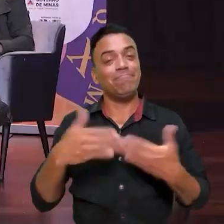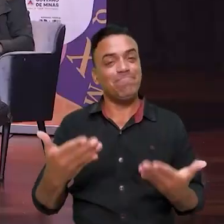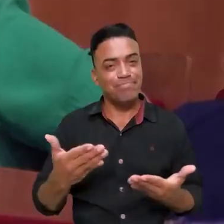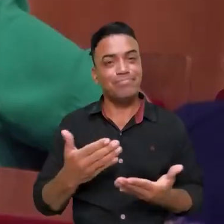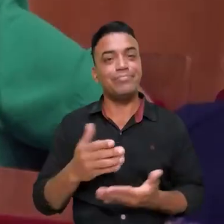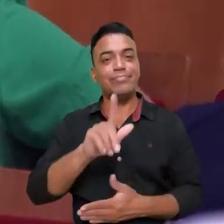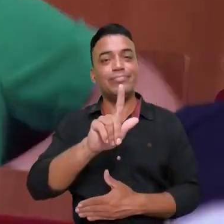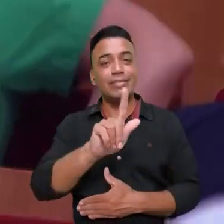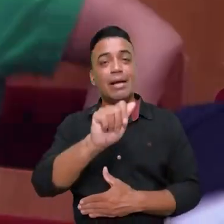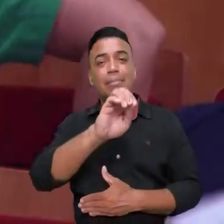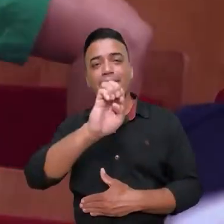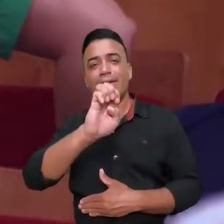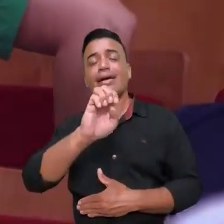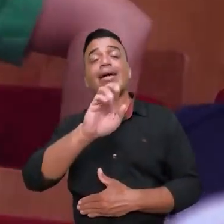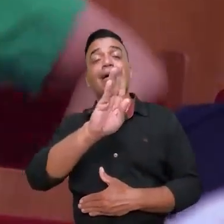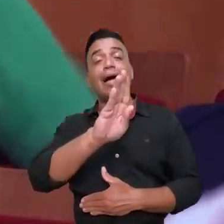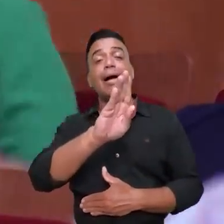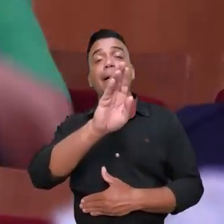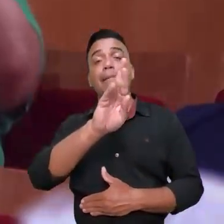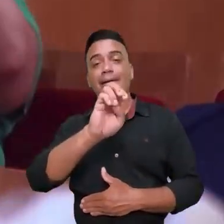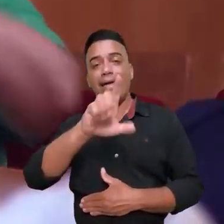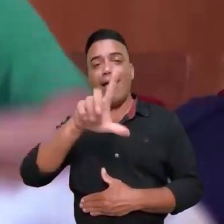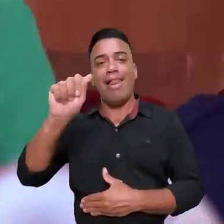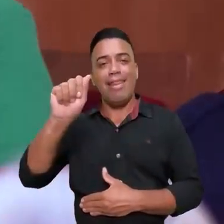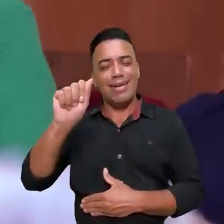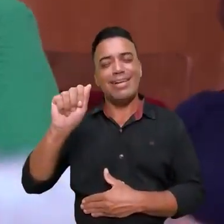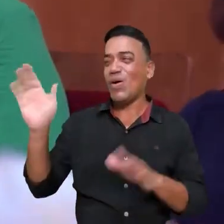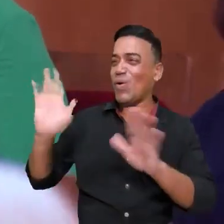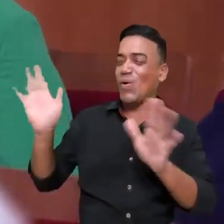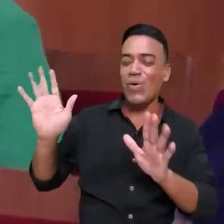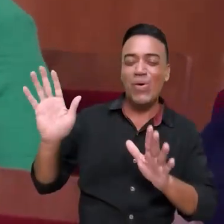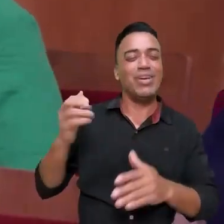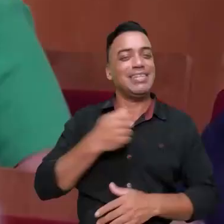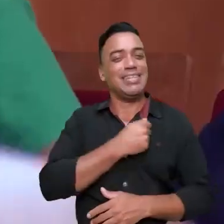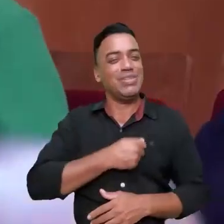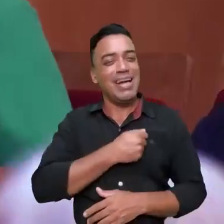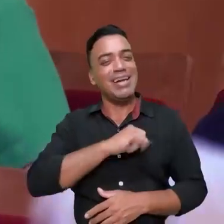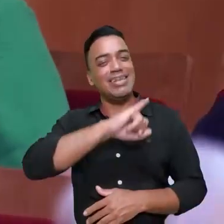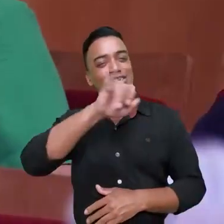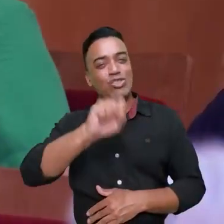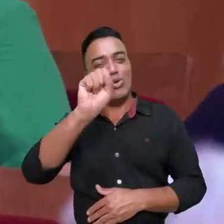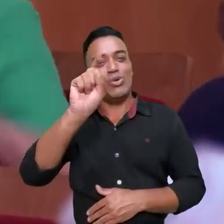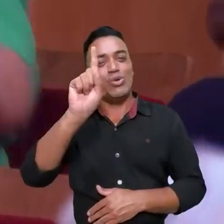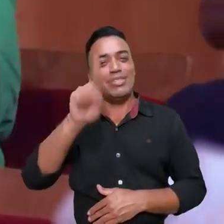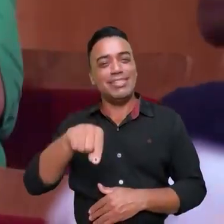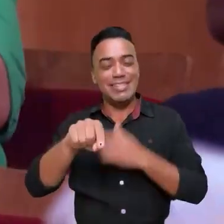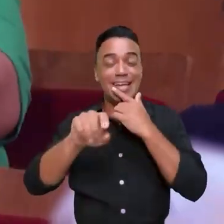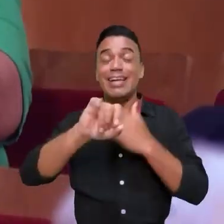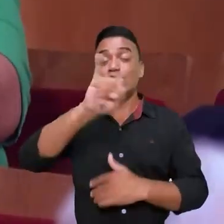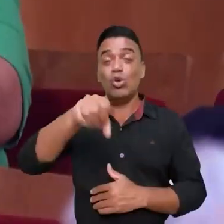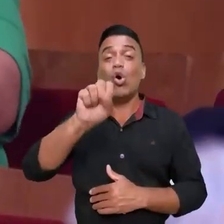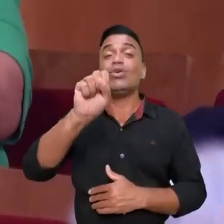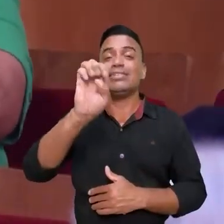Jefferson, Gabriela Santoro. Ah, tá ali. Gabriela. Ei, Josi, Ei, saudade, amor. saudade. Minha pergunta tem um